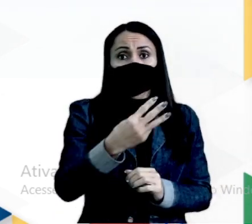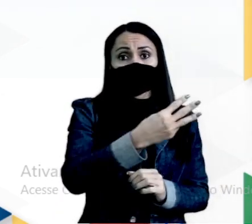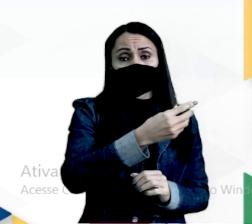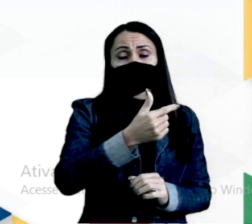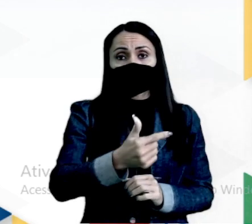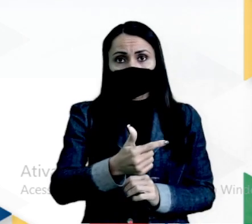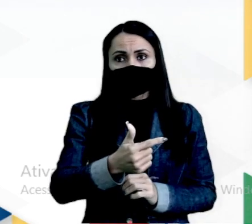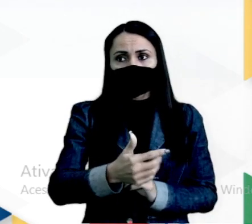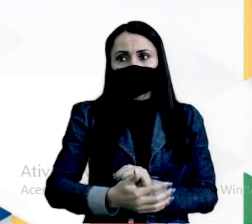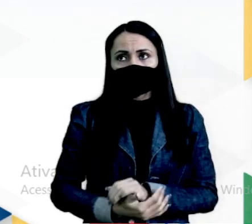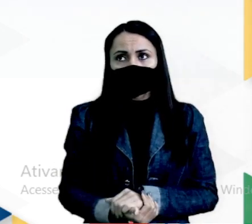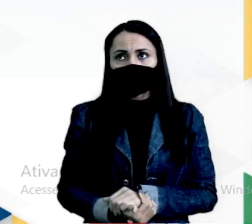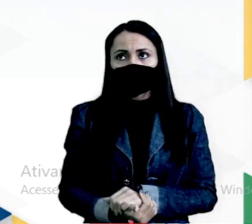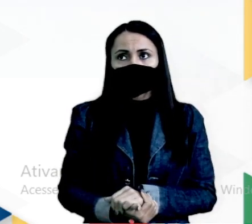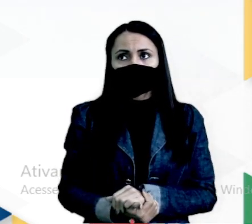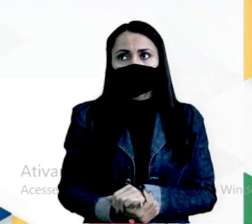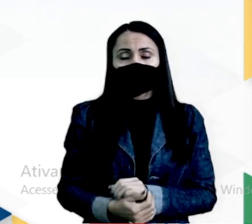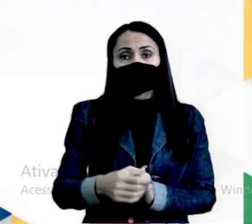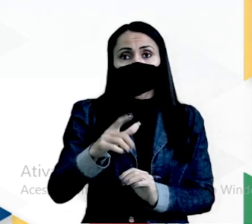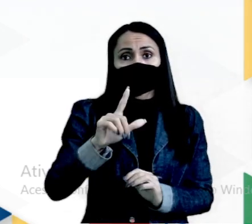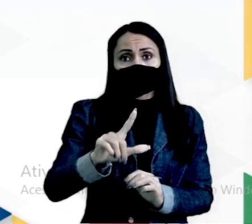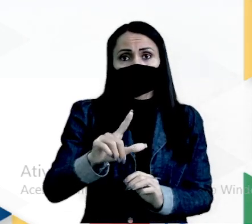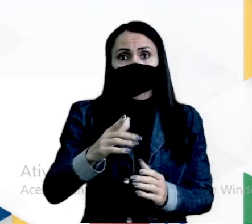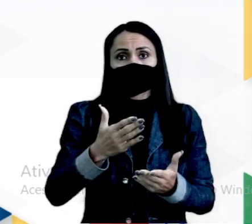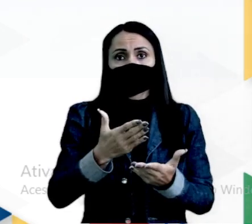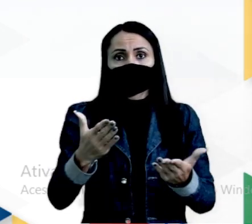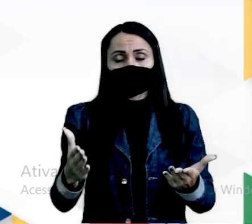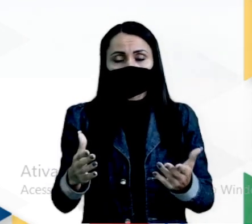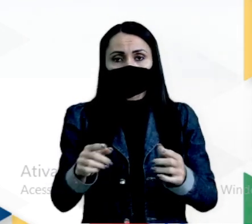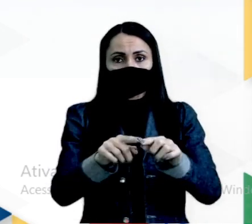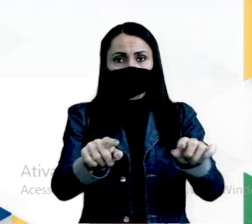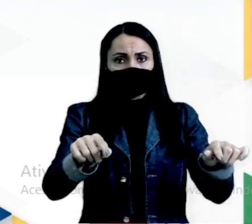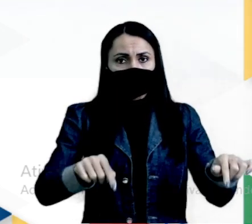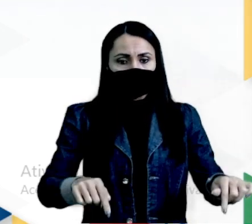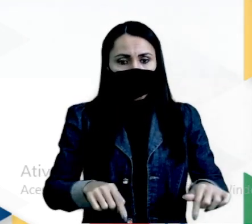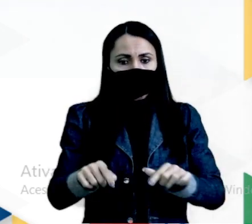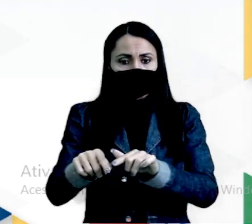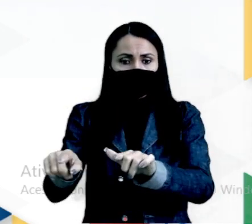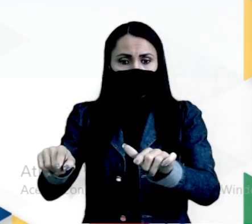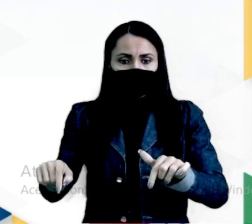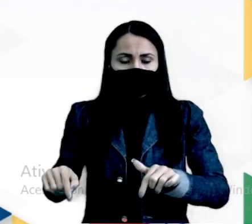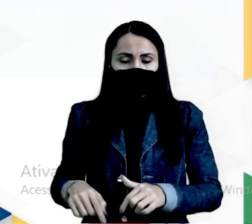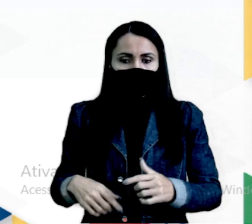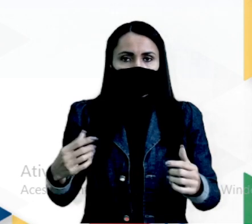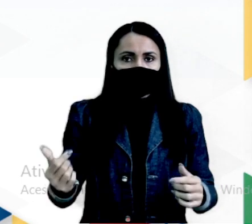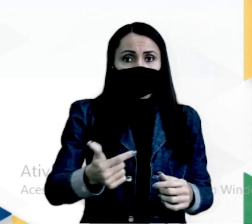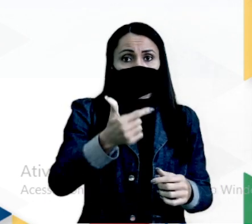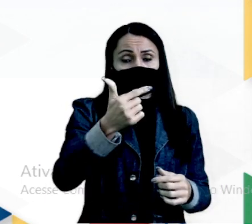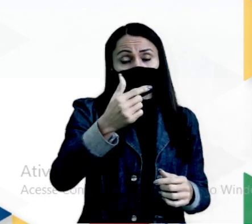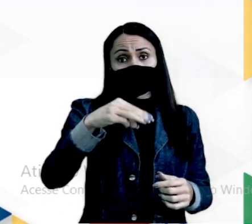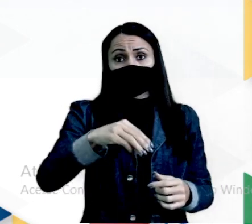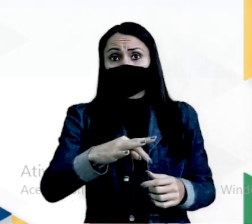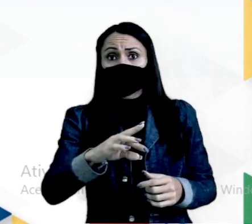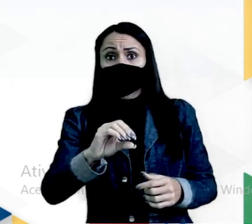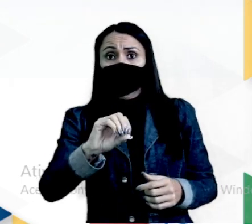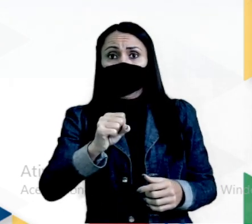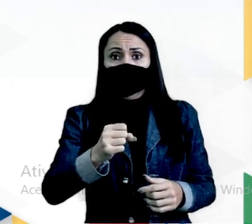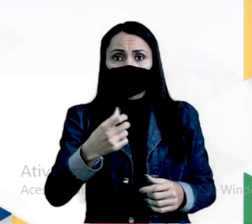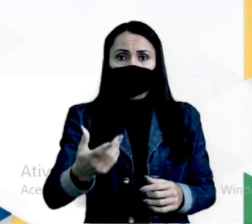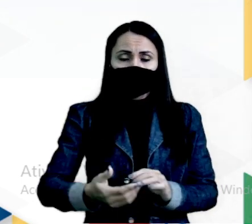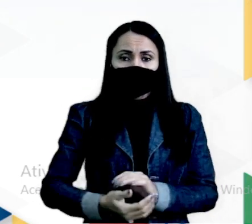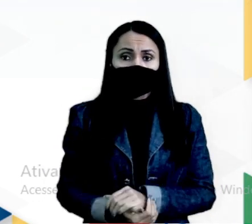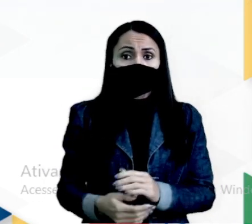32 L's, que são 32 lajotas a cada 2 metros. Se eu tenho